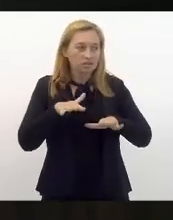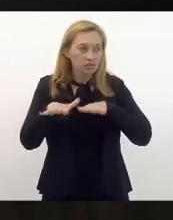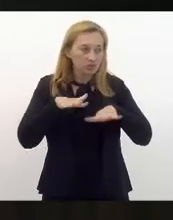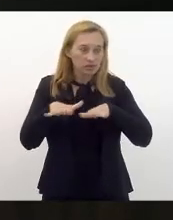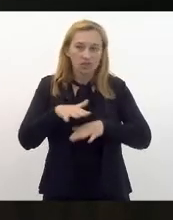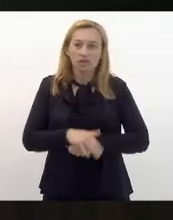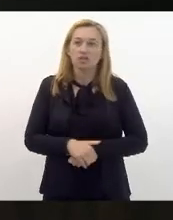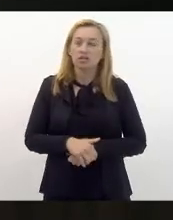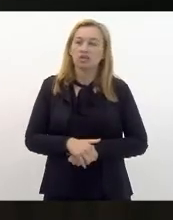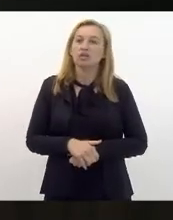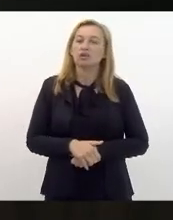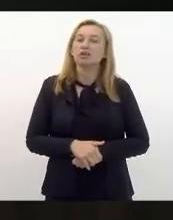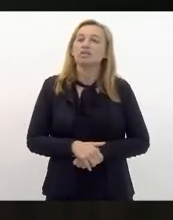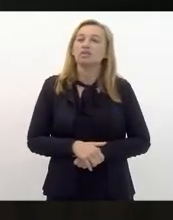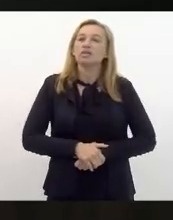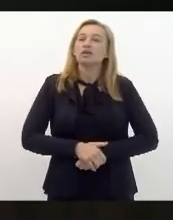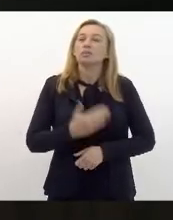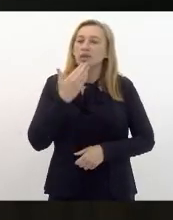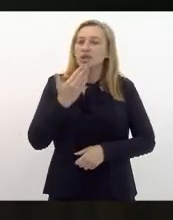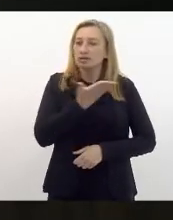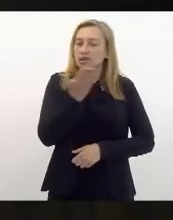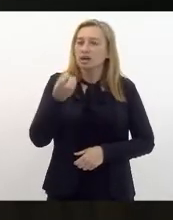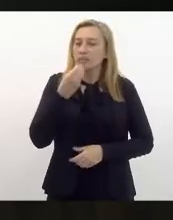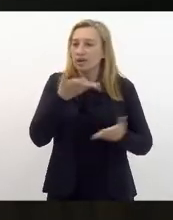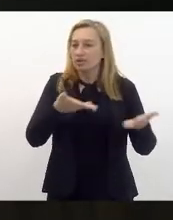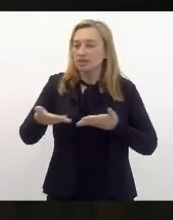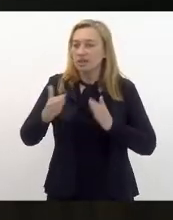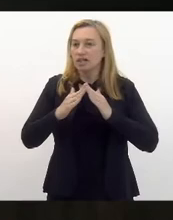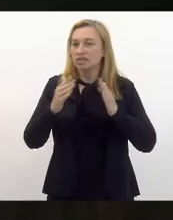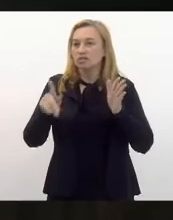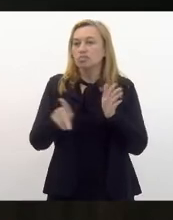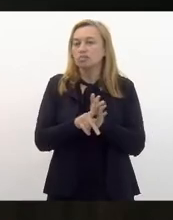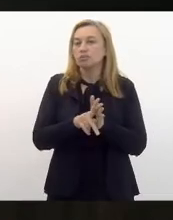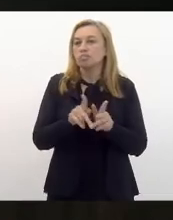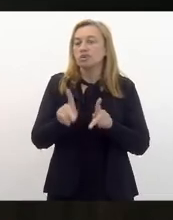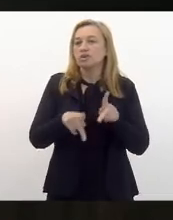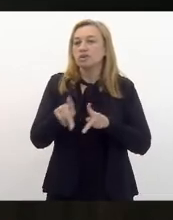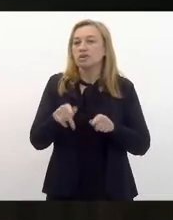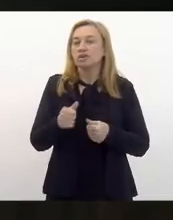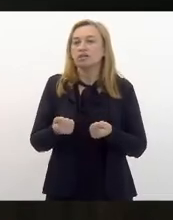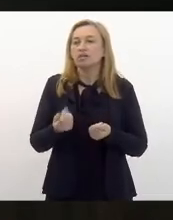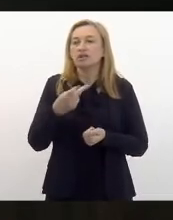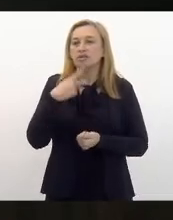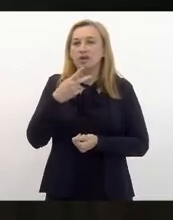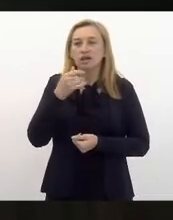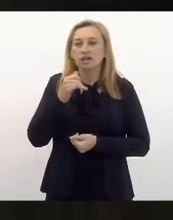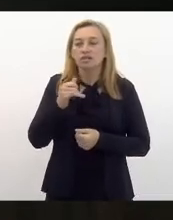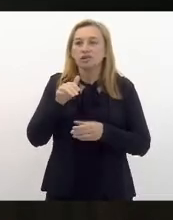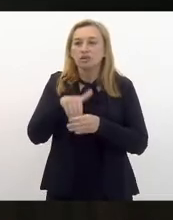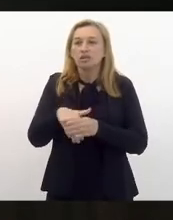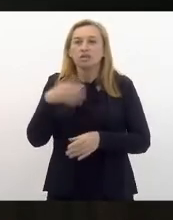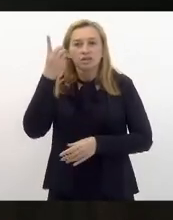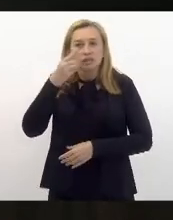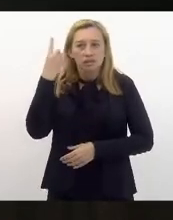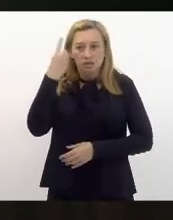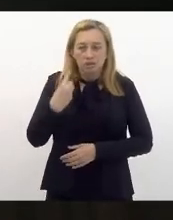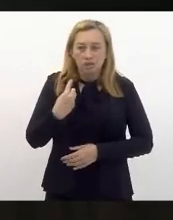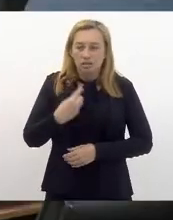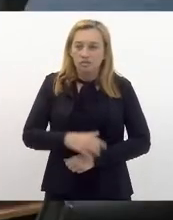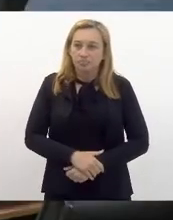manifestação até um pedido de vocês sejam bem-vindos na casa do povo para declaração de volta a deputado a Dani